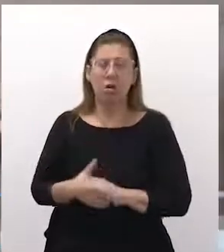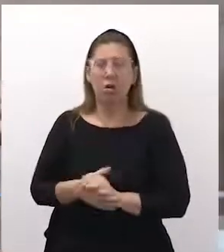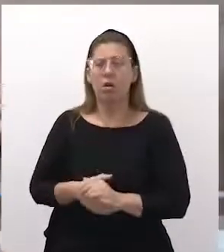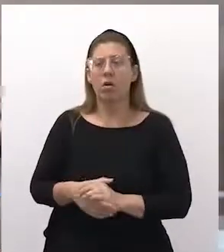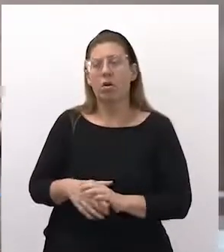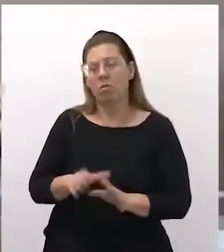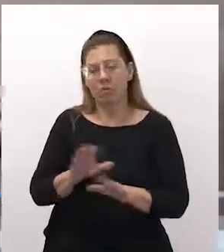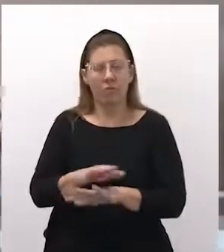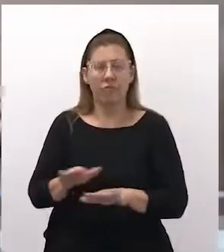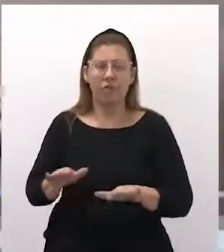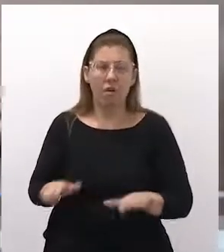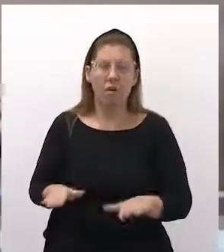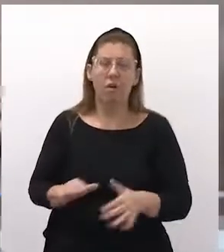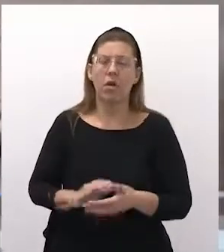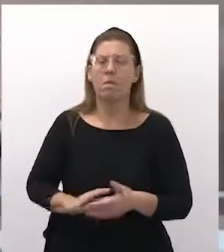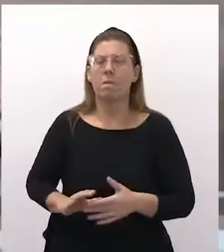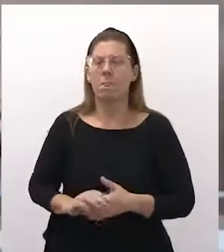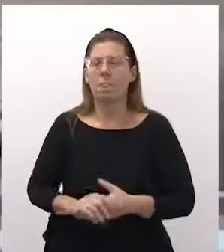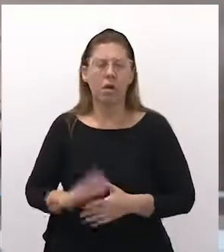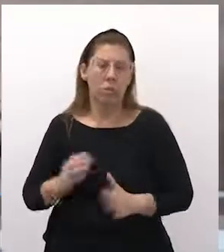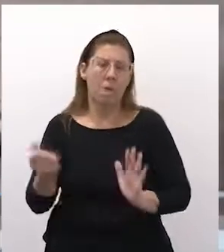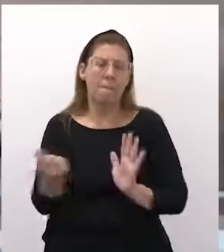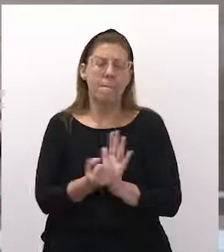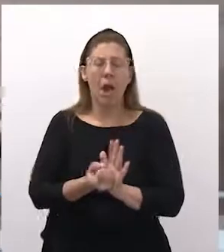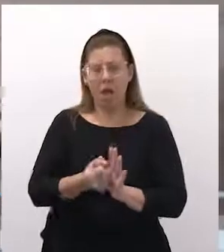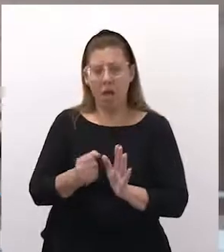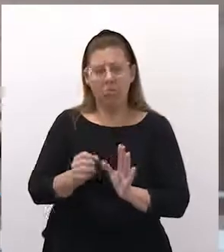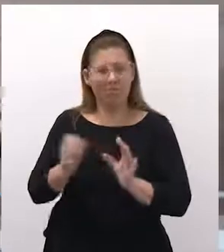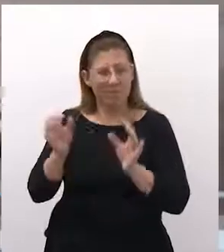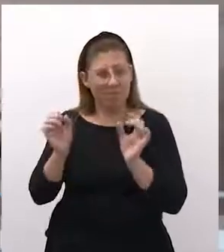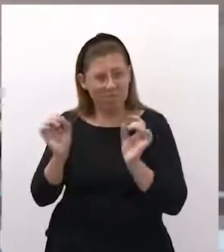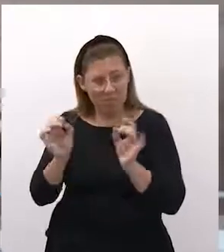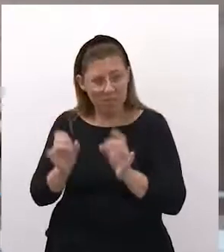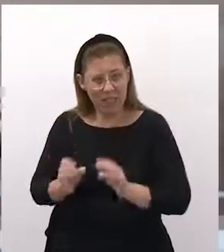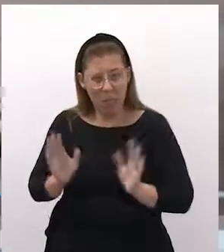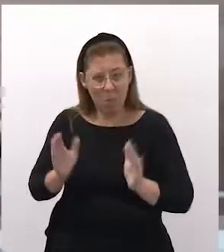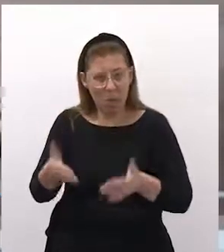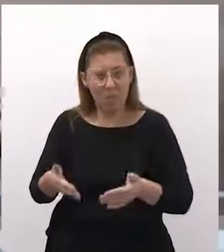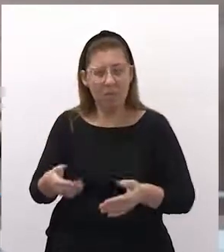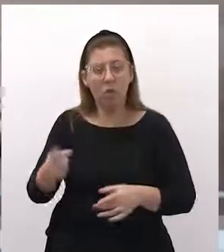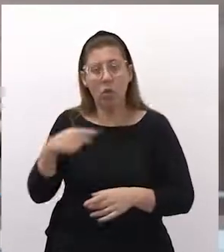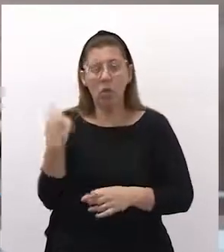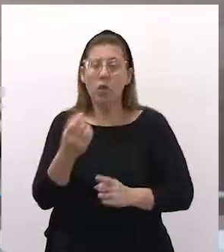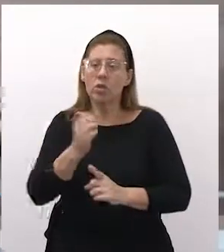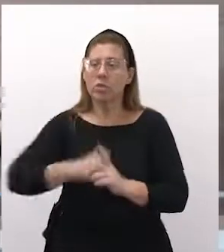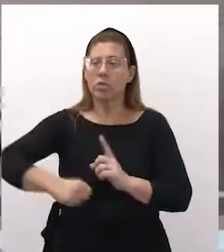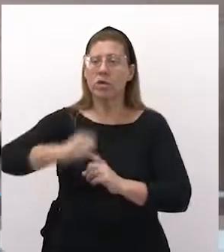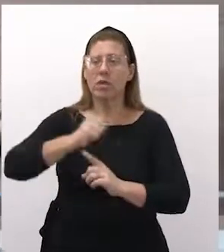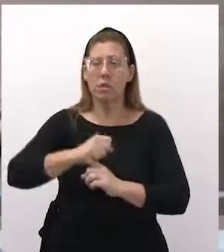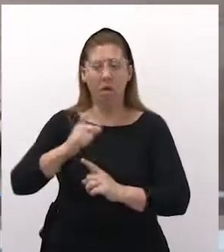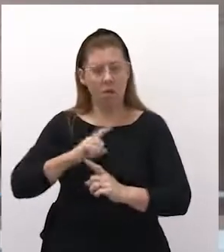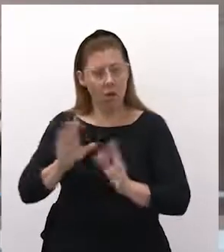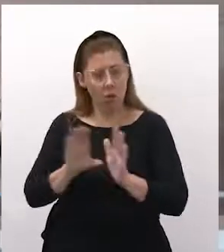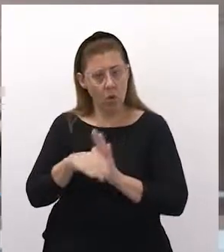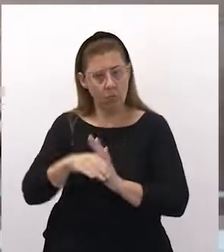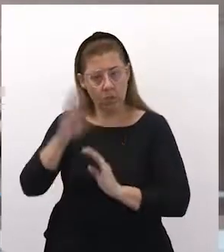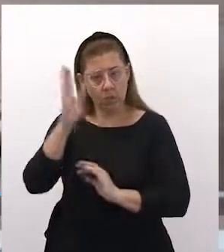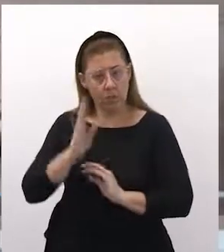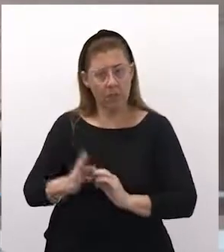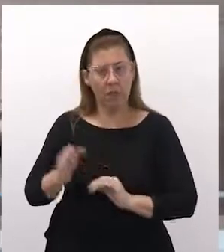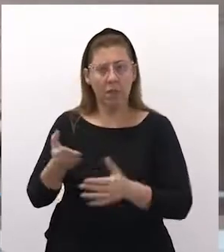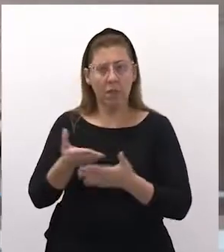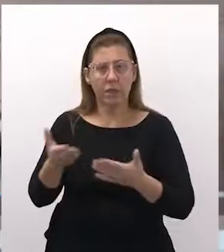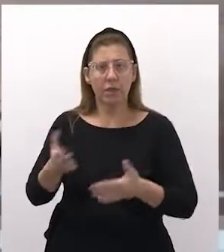na infância, não tem um marco específico biológico, mas o que a nossa sociedade, e aí no contexto brasileiro